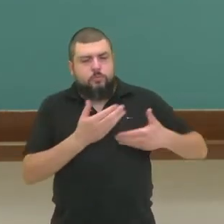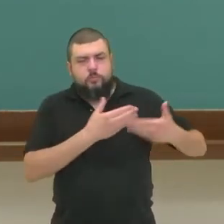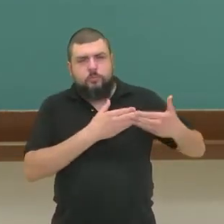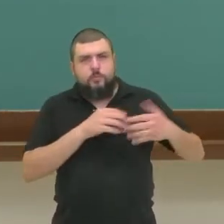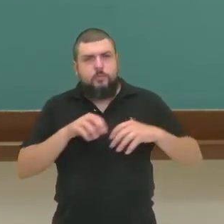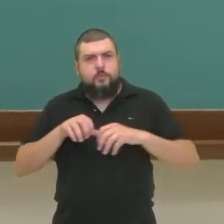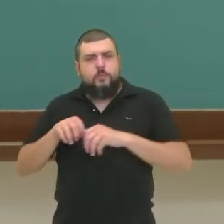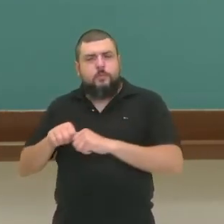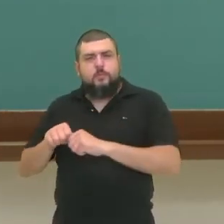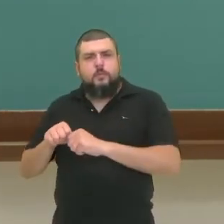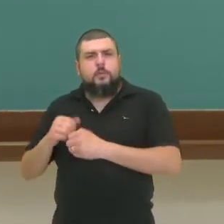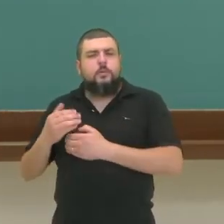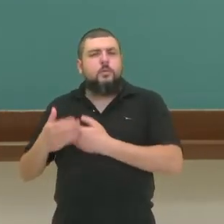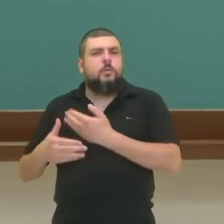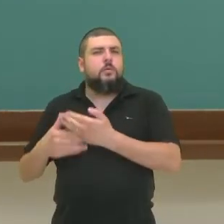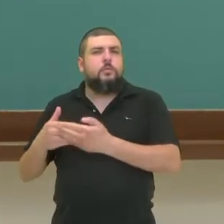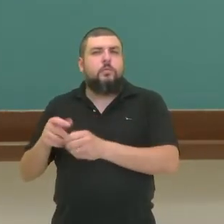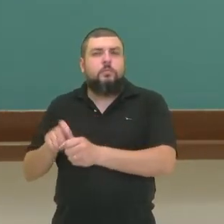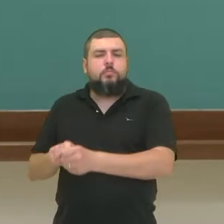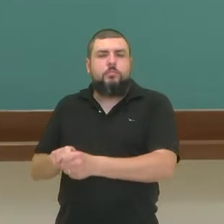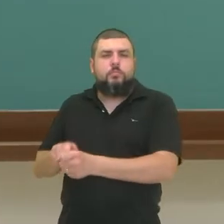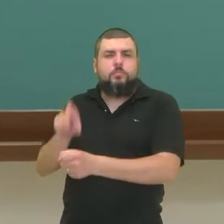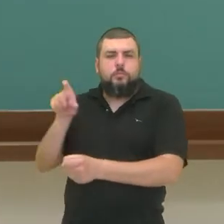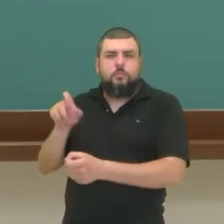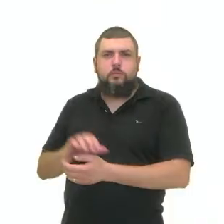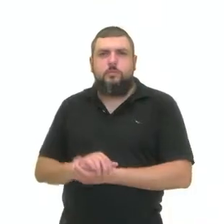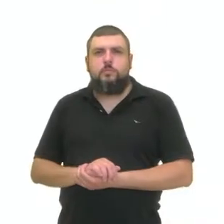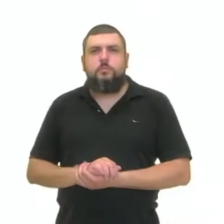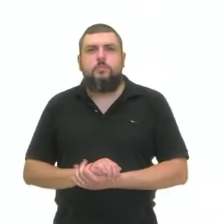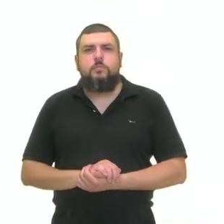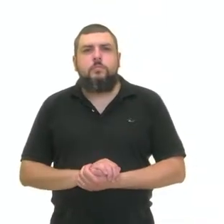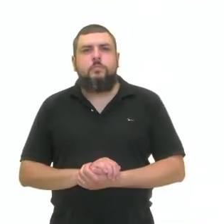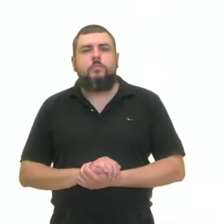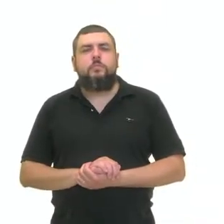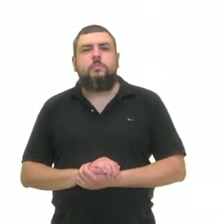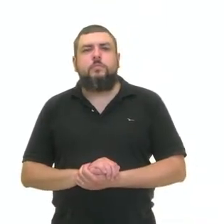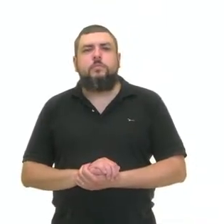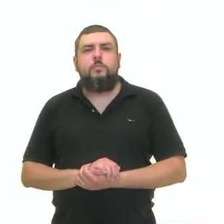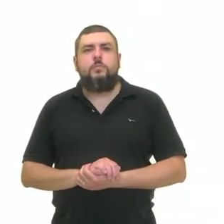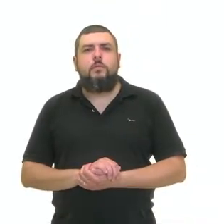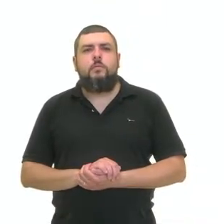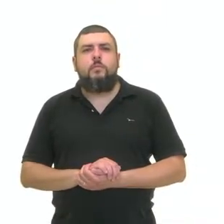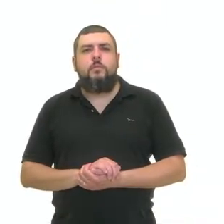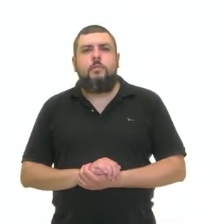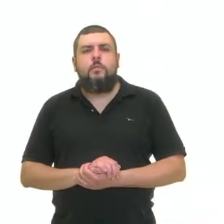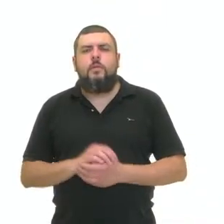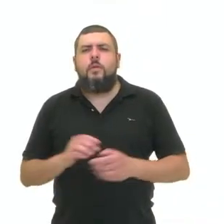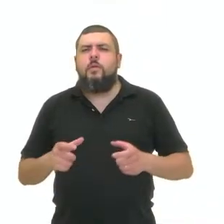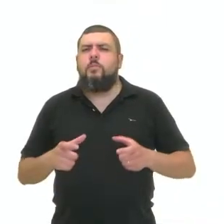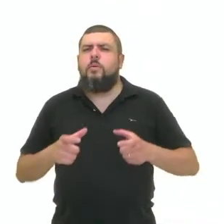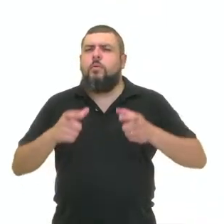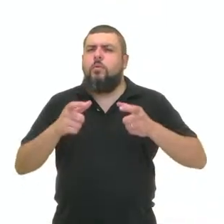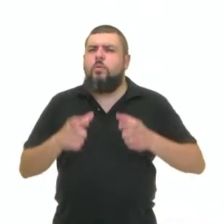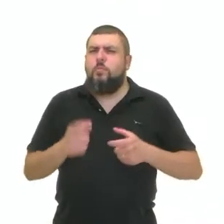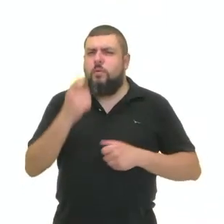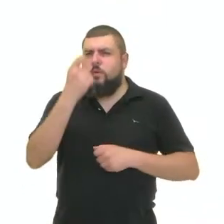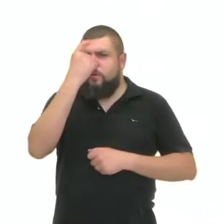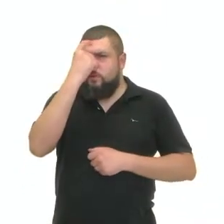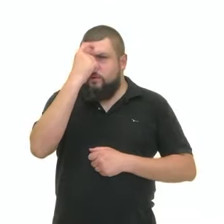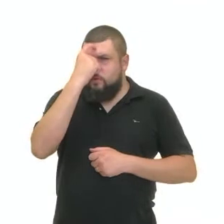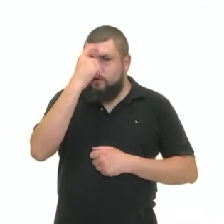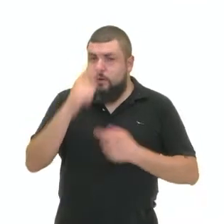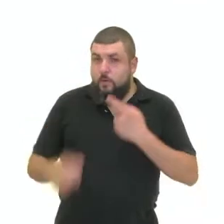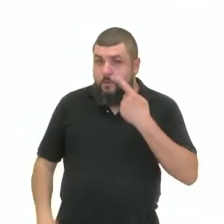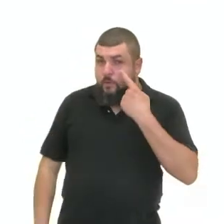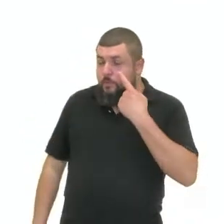que os ingleses Fizeram no país bem primeira coisa vamos localizar a Índia no mapa a República da Índia um país asiático